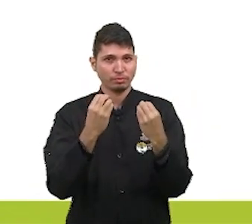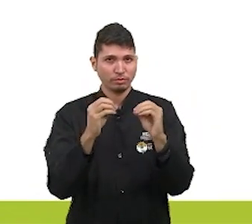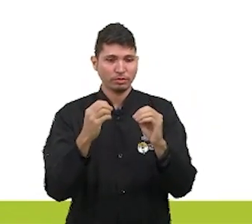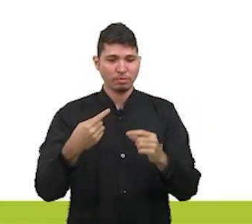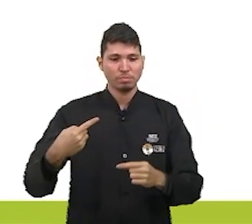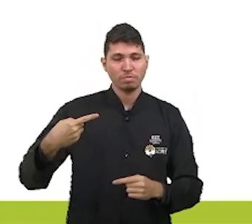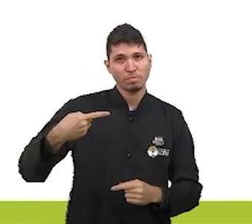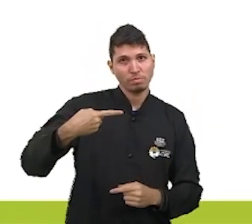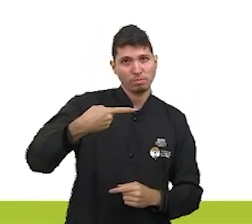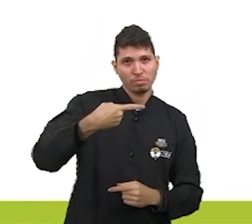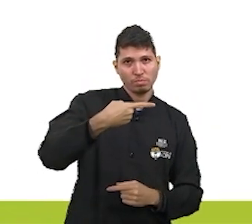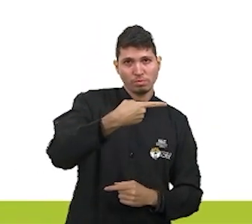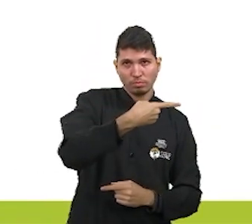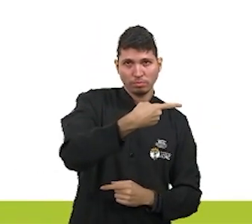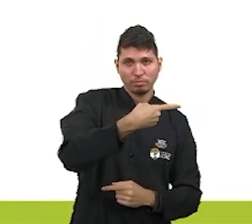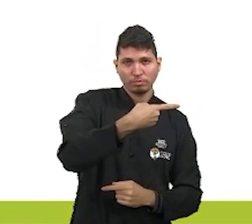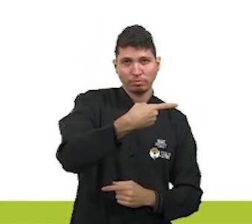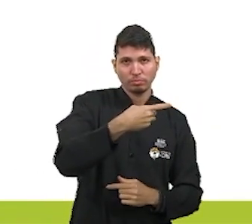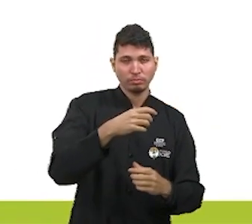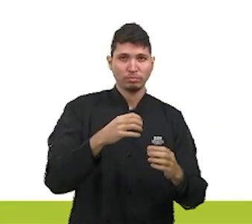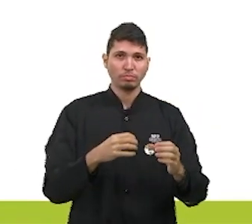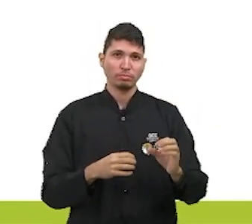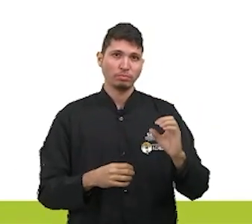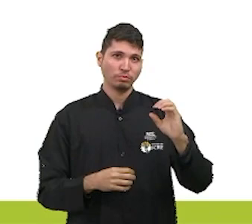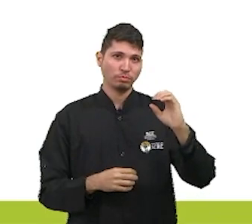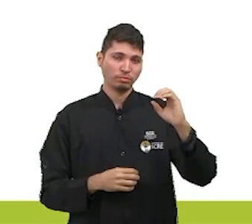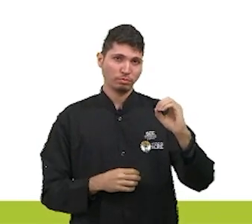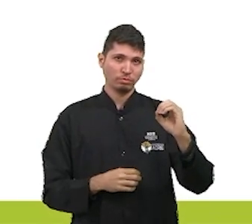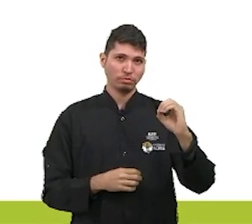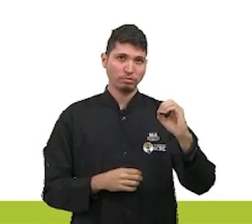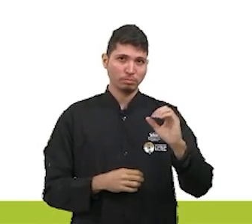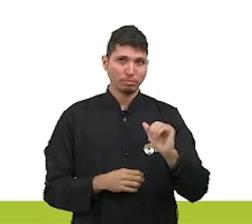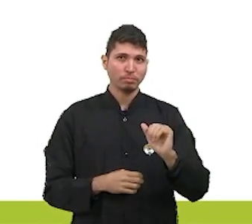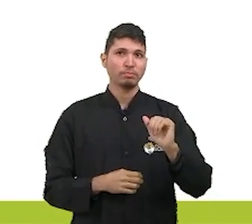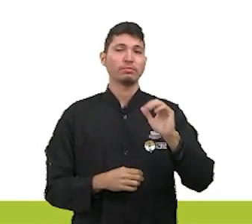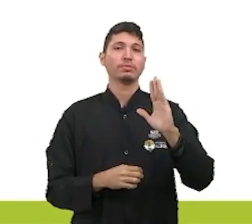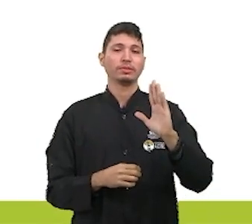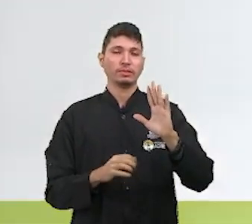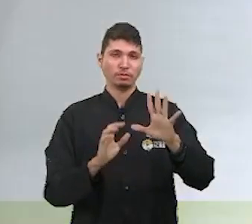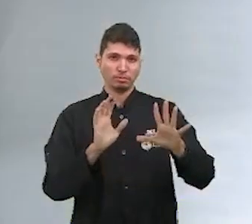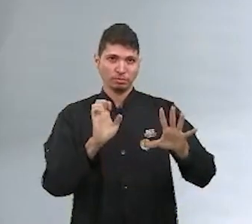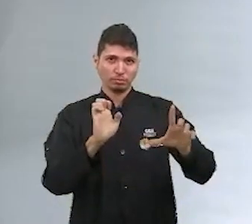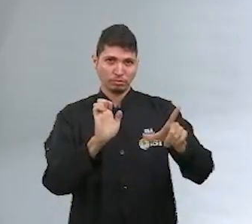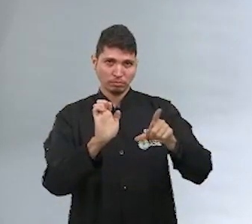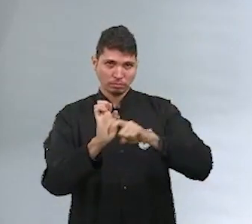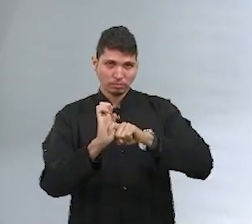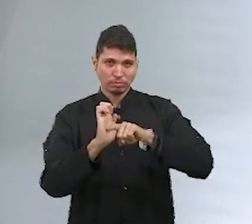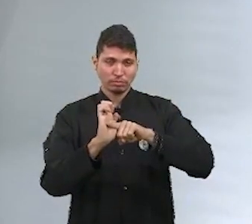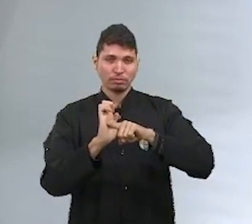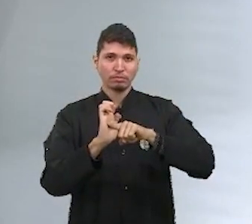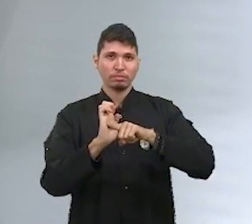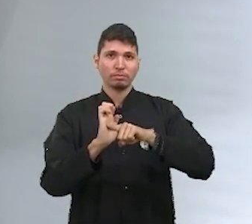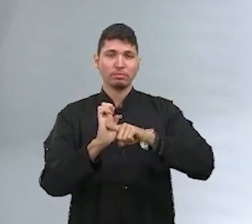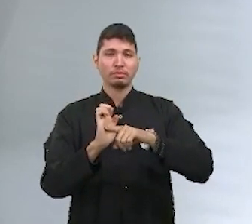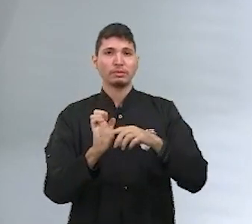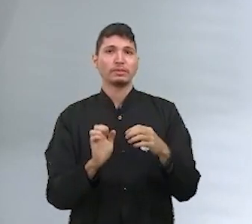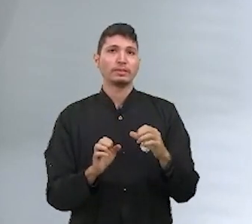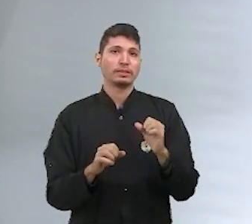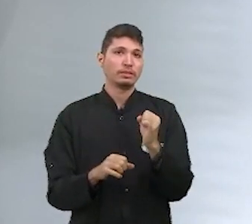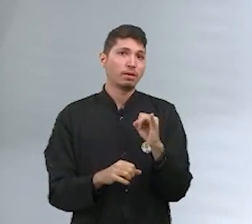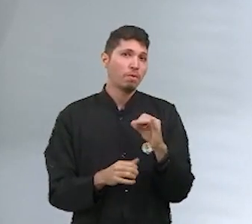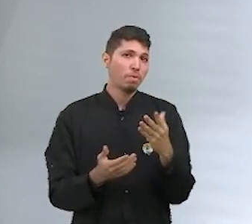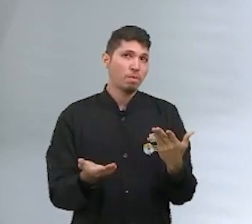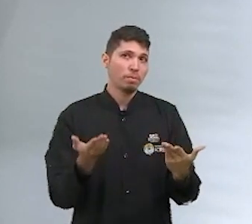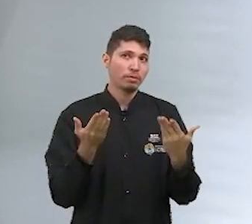setinha direcionada ao oxigênio como sendo mais eletronegativo. Se eu comparar outra ligação que vai acontecer do outro